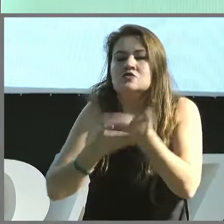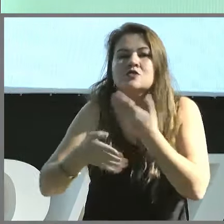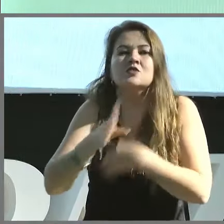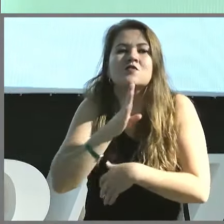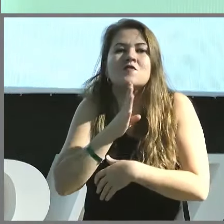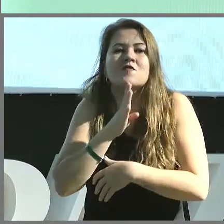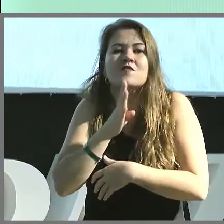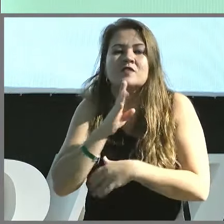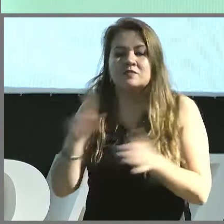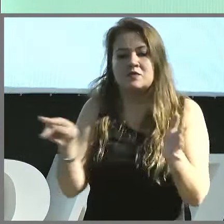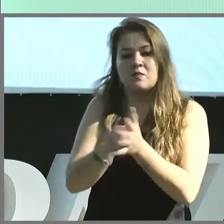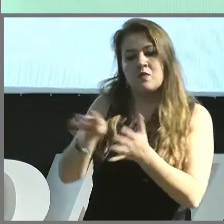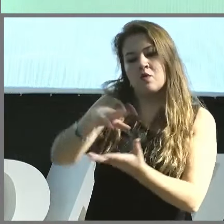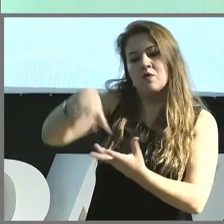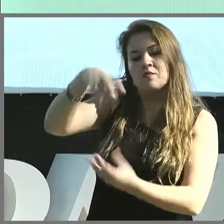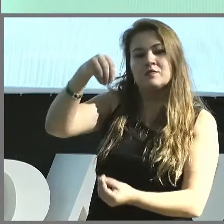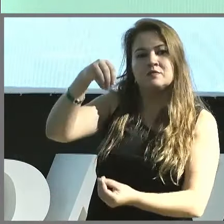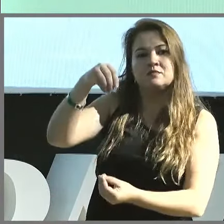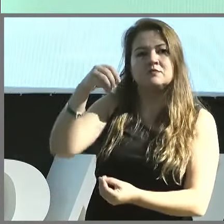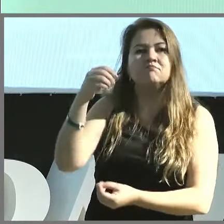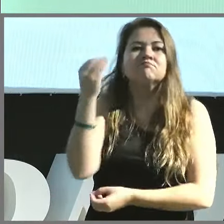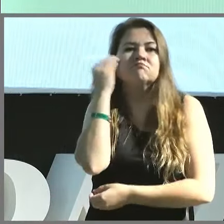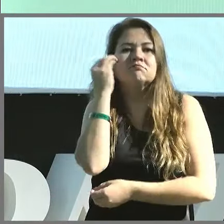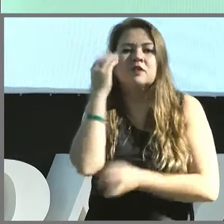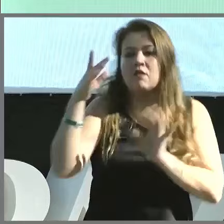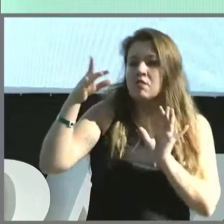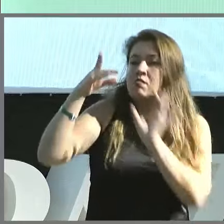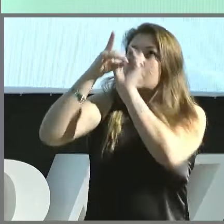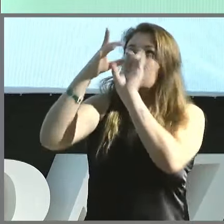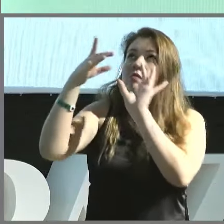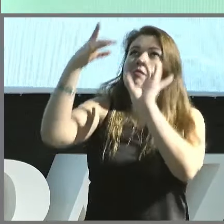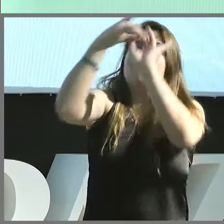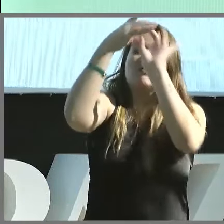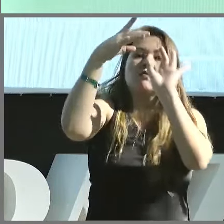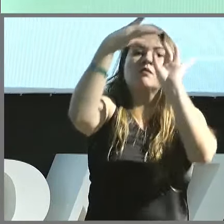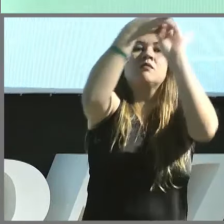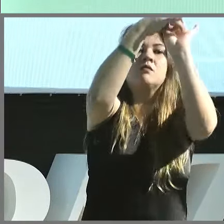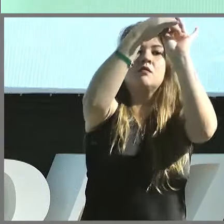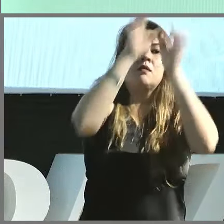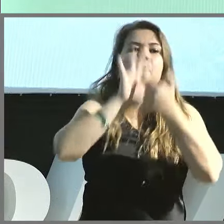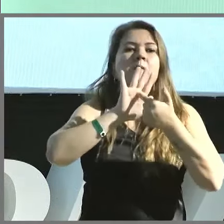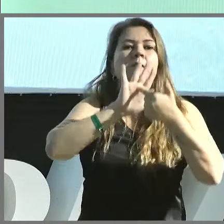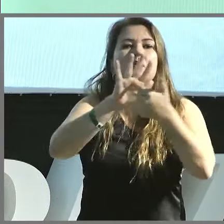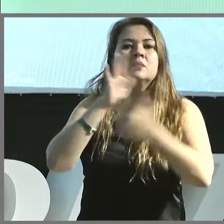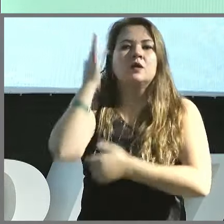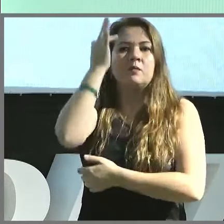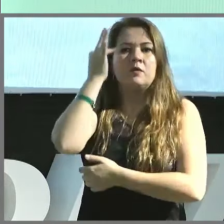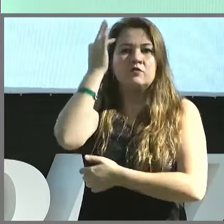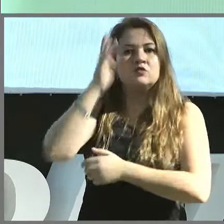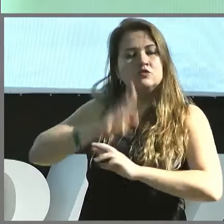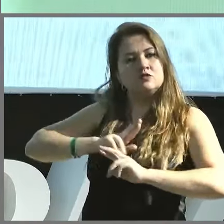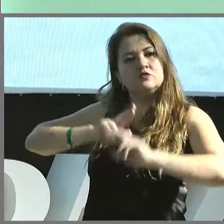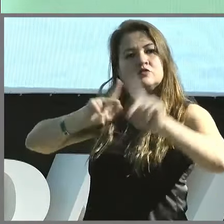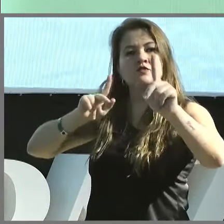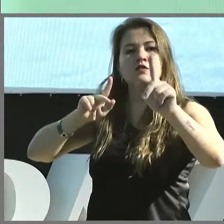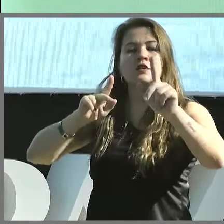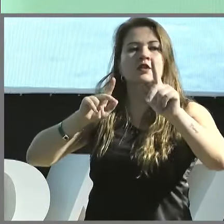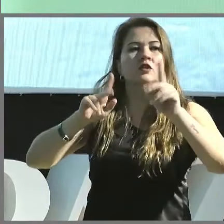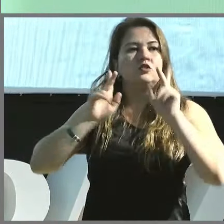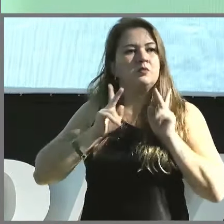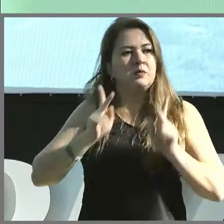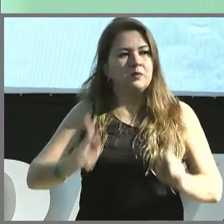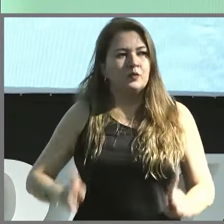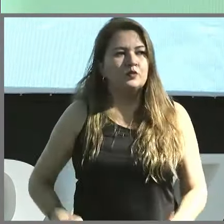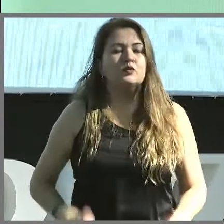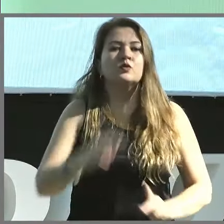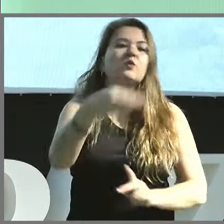Espíritos, fazer esse link e trazer uma filosofia de consequências morais